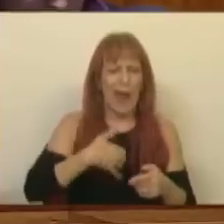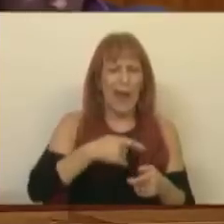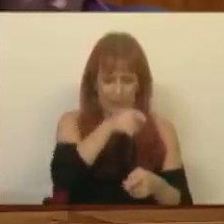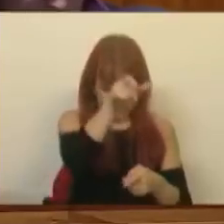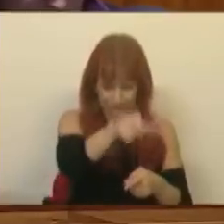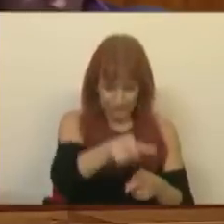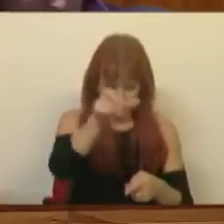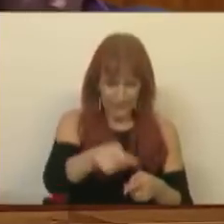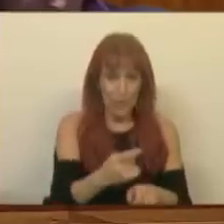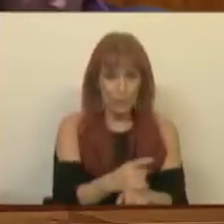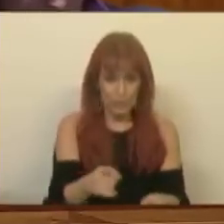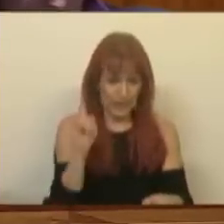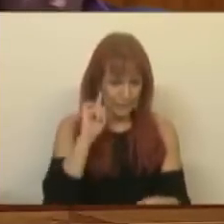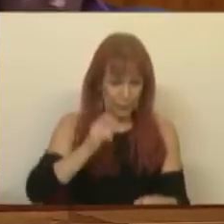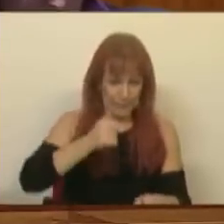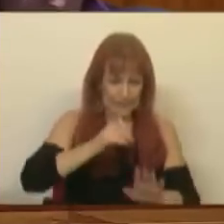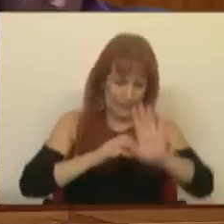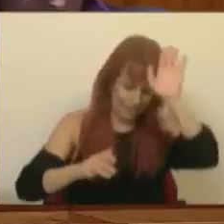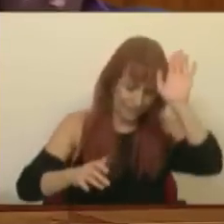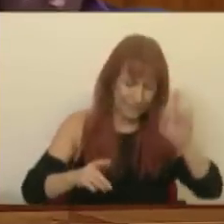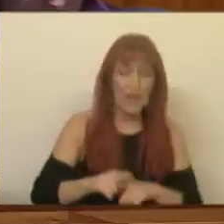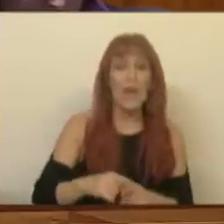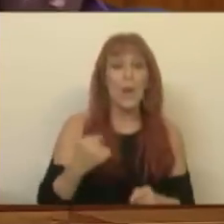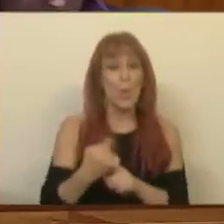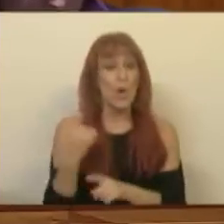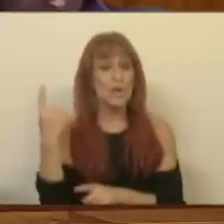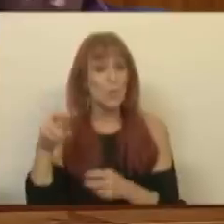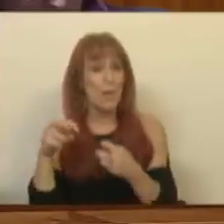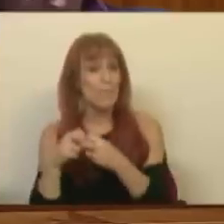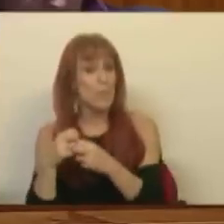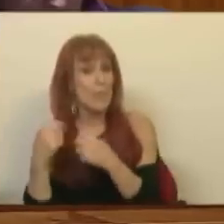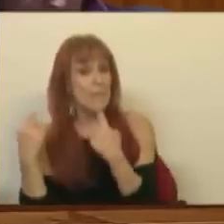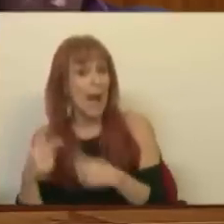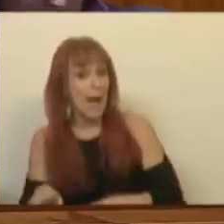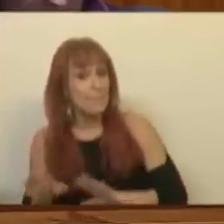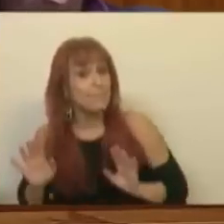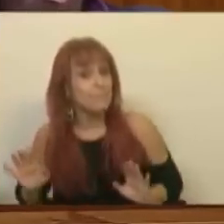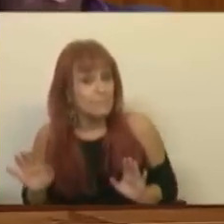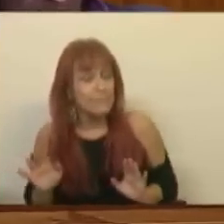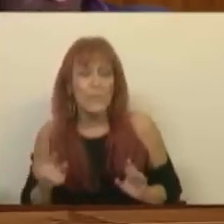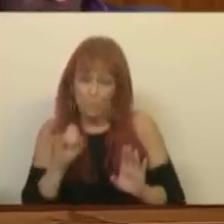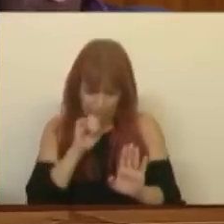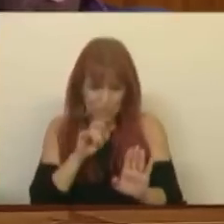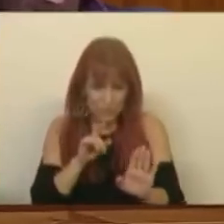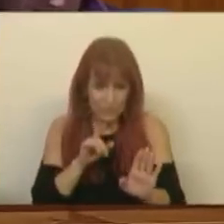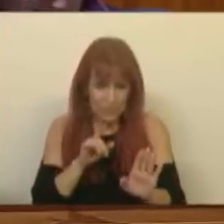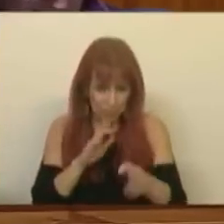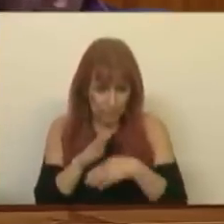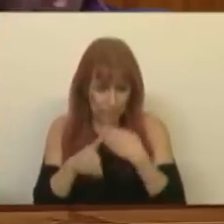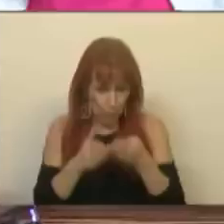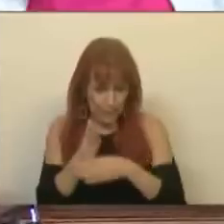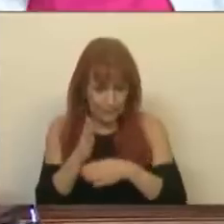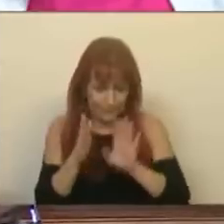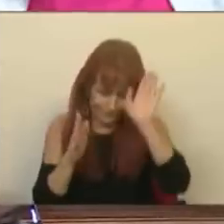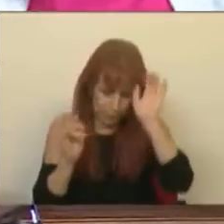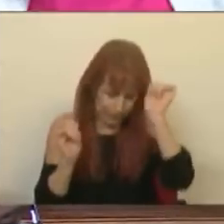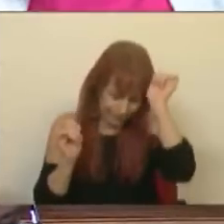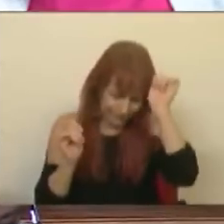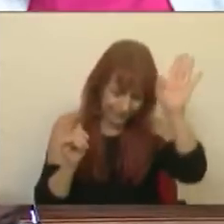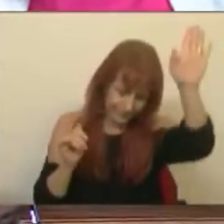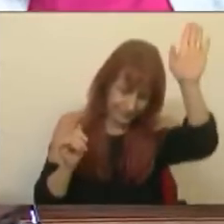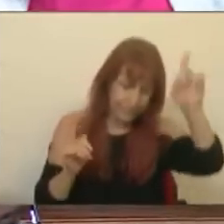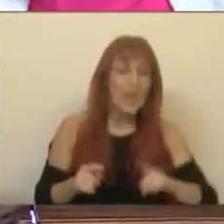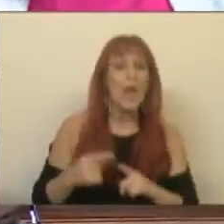por uma razão fundamental é que uma coisa é ver problemas posso continuar muito bem